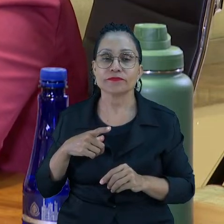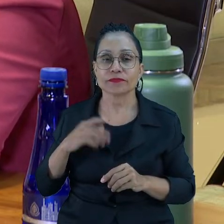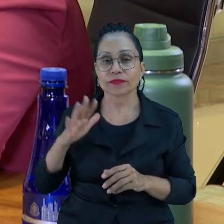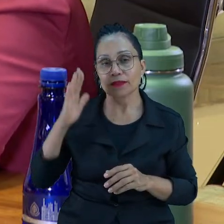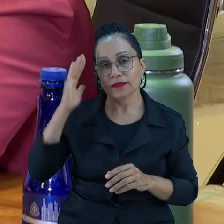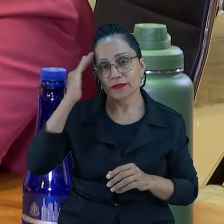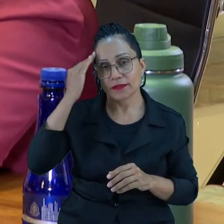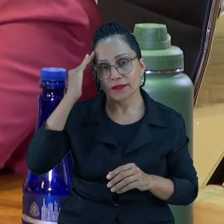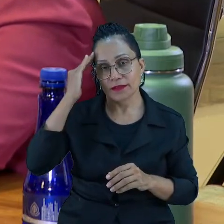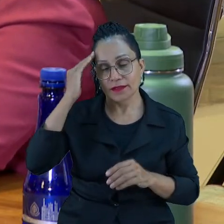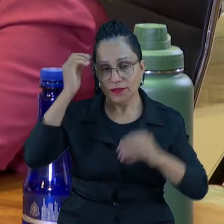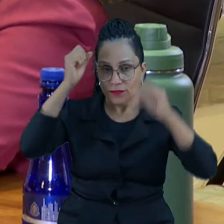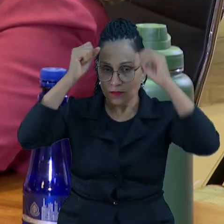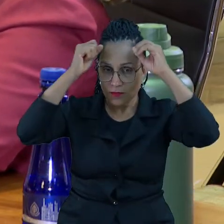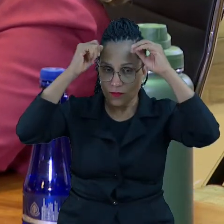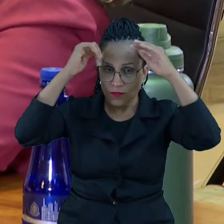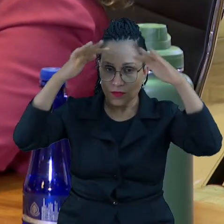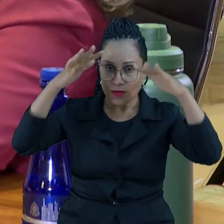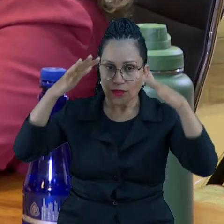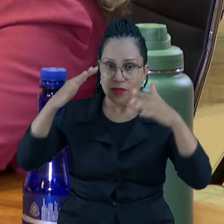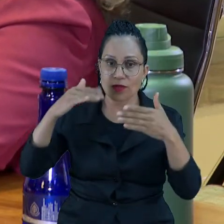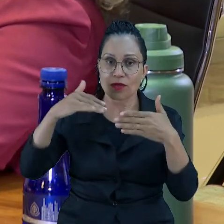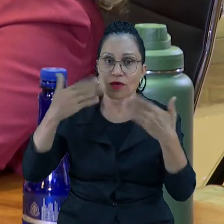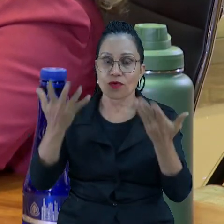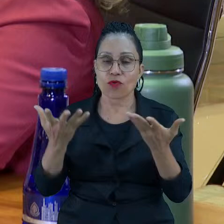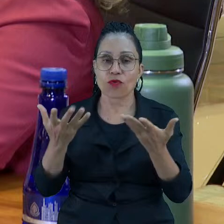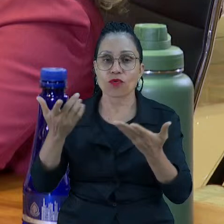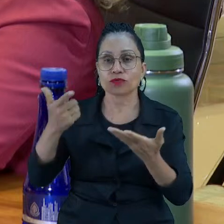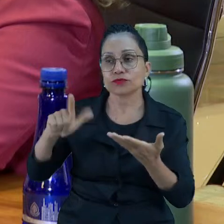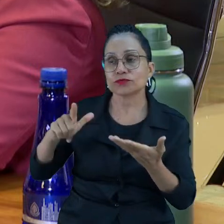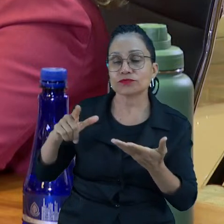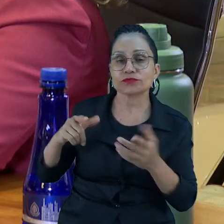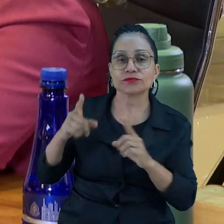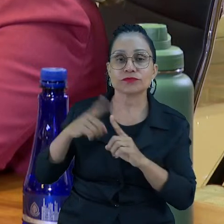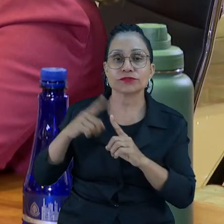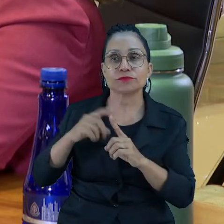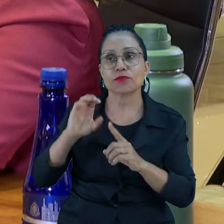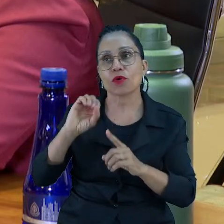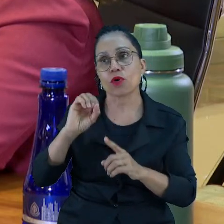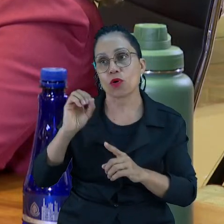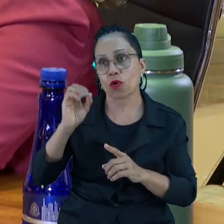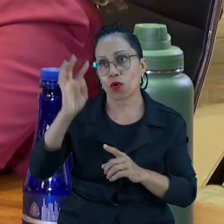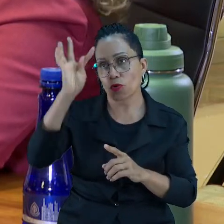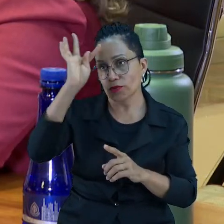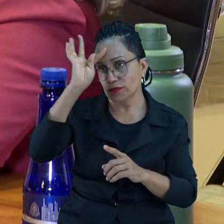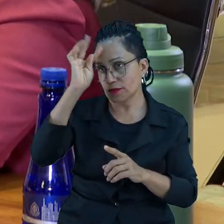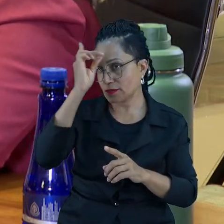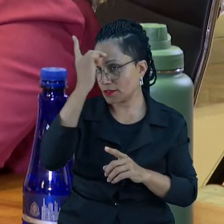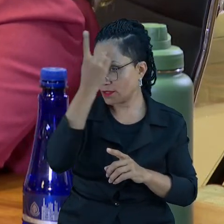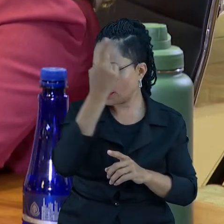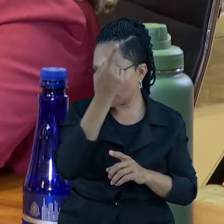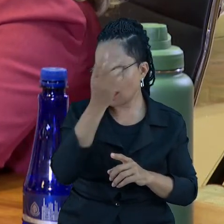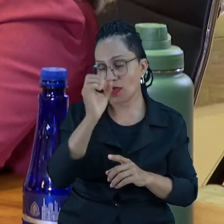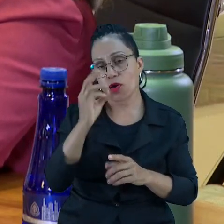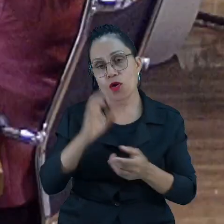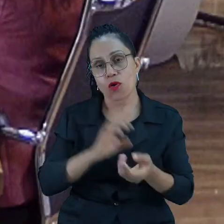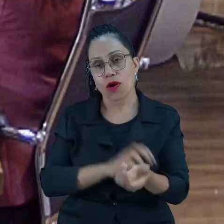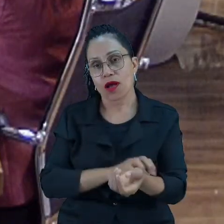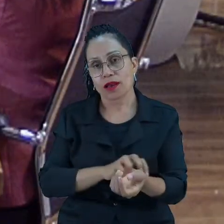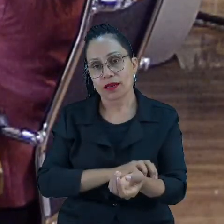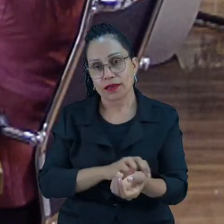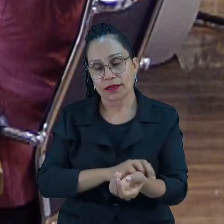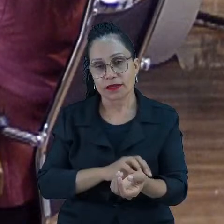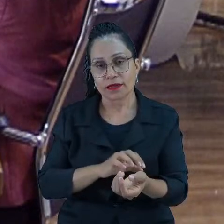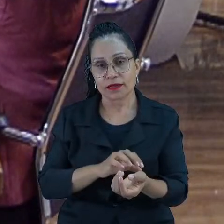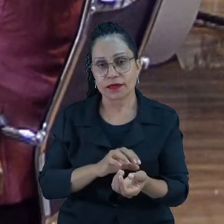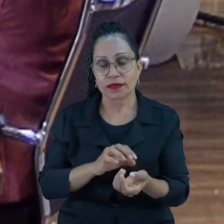entenderem um autista não ter algum outro tipo de comorbidade. Exatamente. Ou TDAH, ou alguma alergia alimentar. Isso é Alergia muito raro. alimentar,